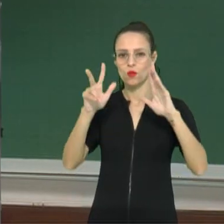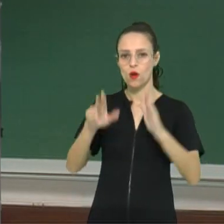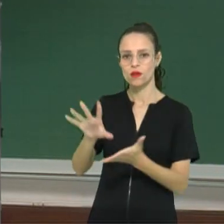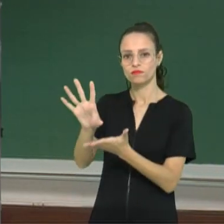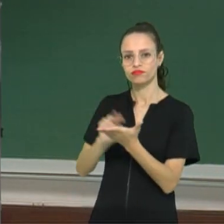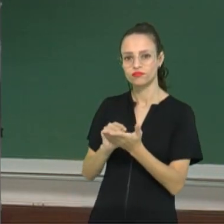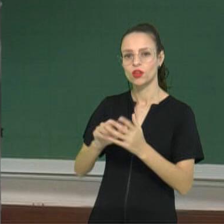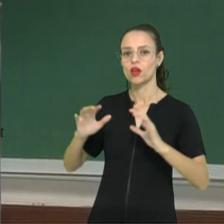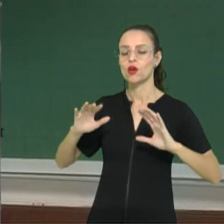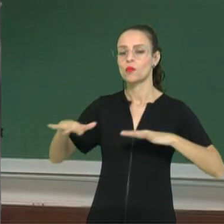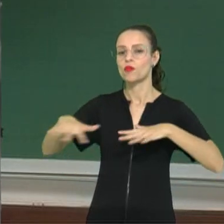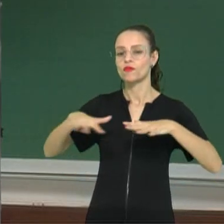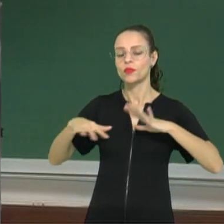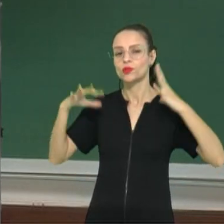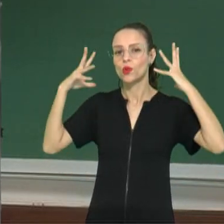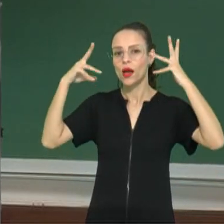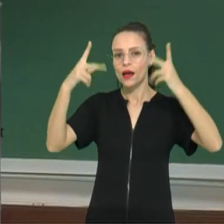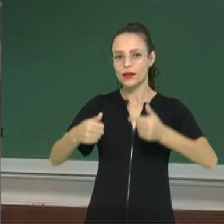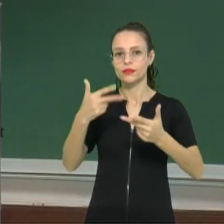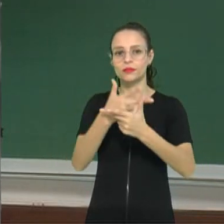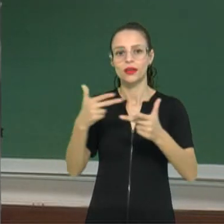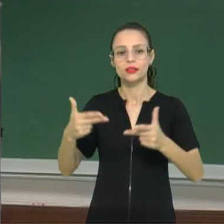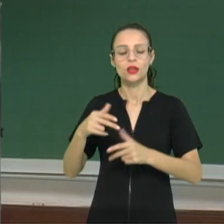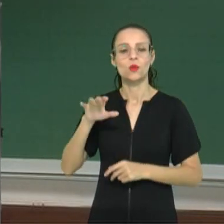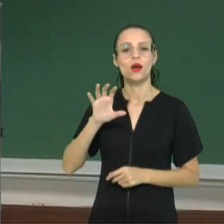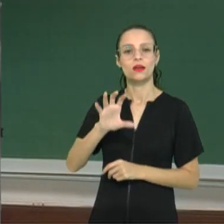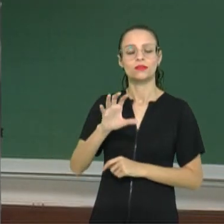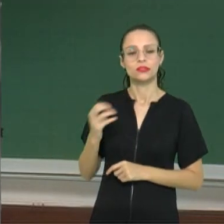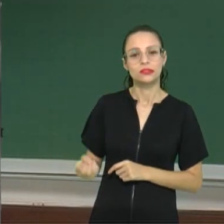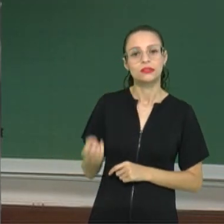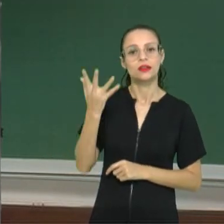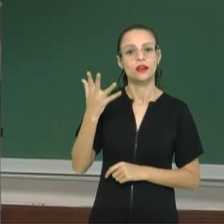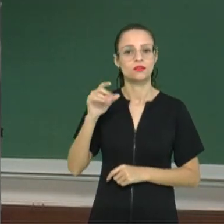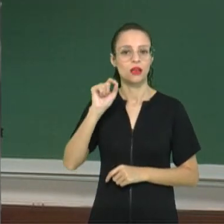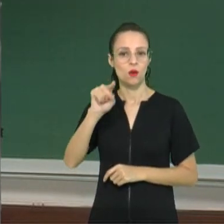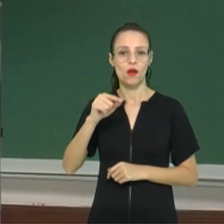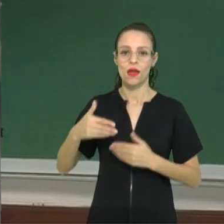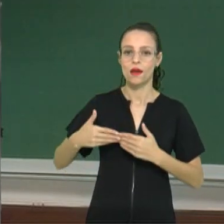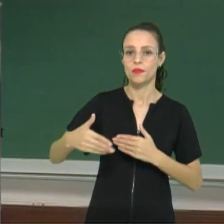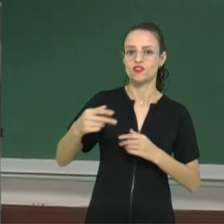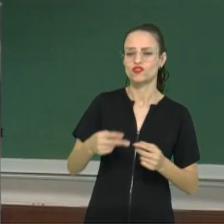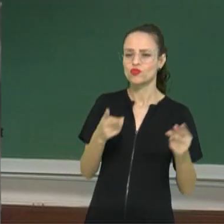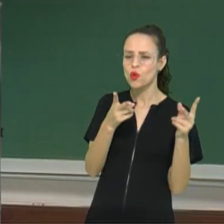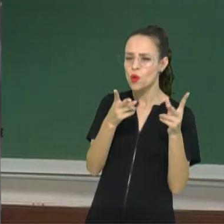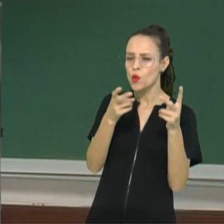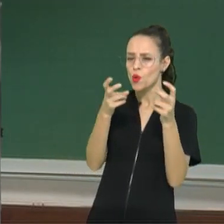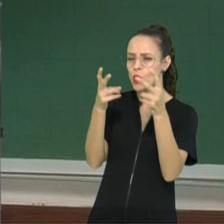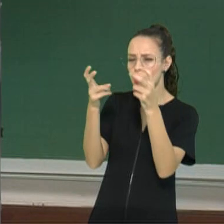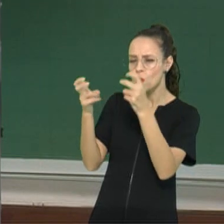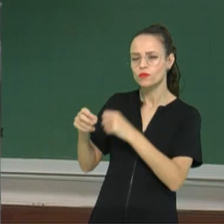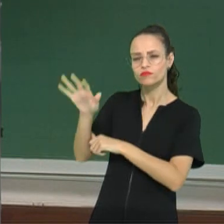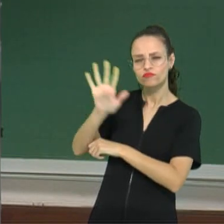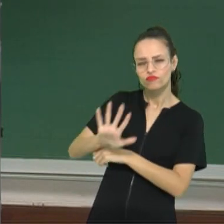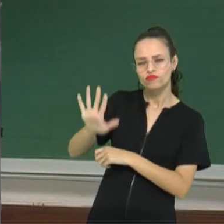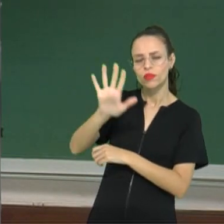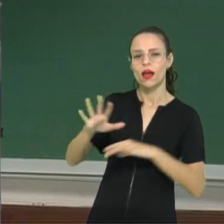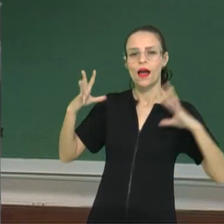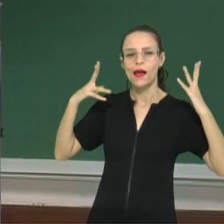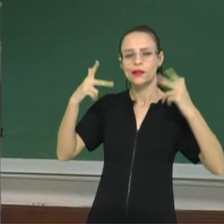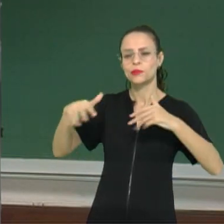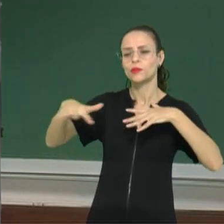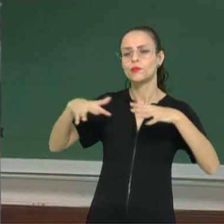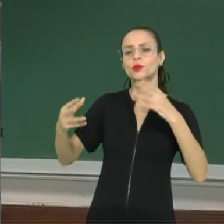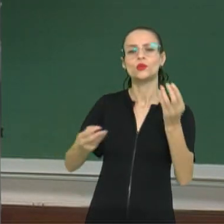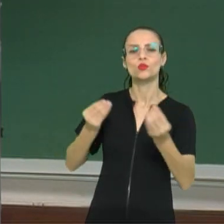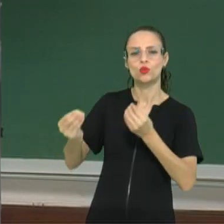animais apresentam, né? E a ideia da criação, né, foi a partir da observação do movimento desses animais, né?